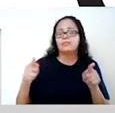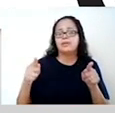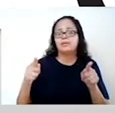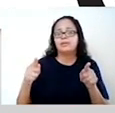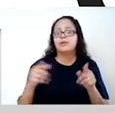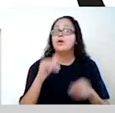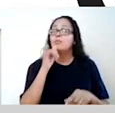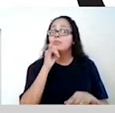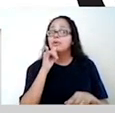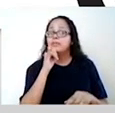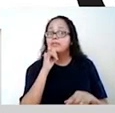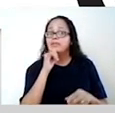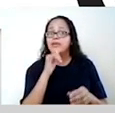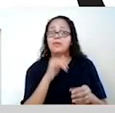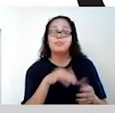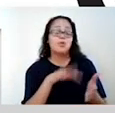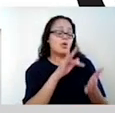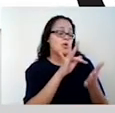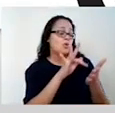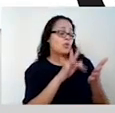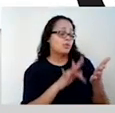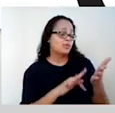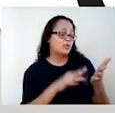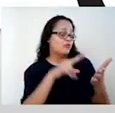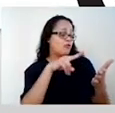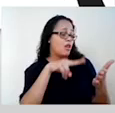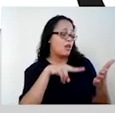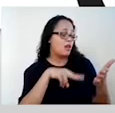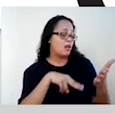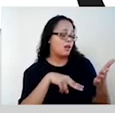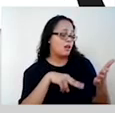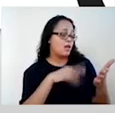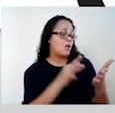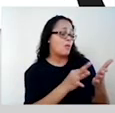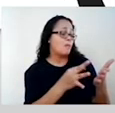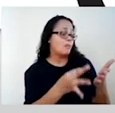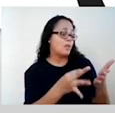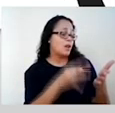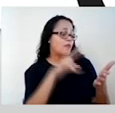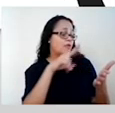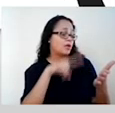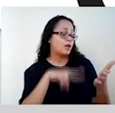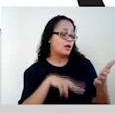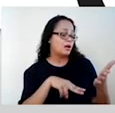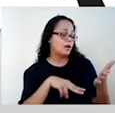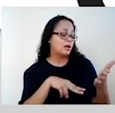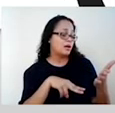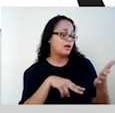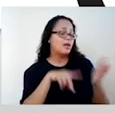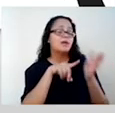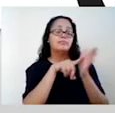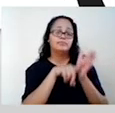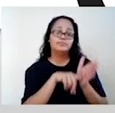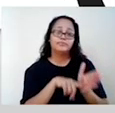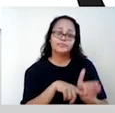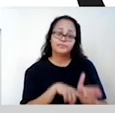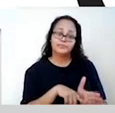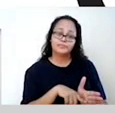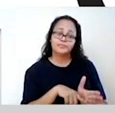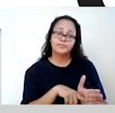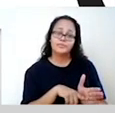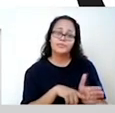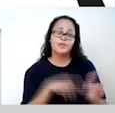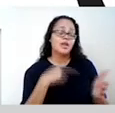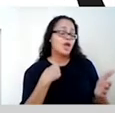exemplo, ler um artigo de opinião, ele vai tentar me convencer. Então, vai ter pesquisa, vai ter referência a várias situações e eu